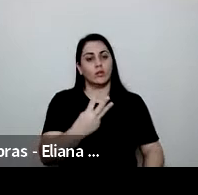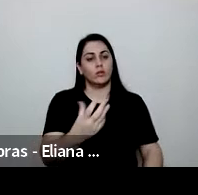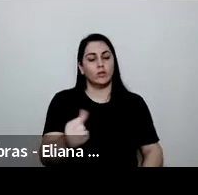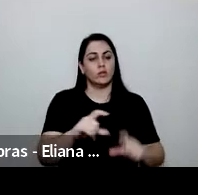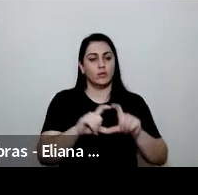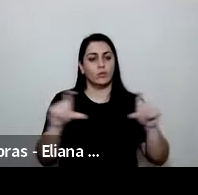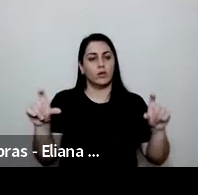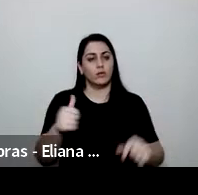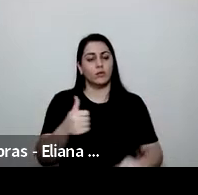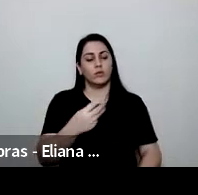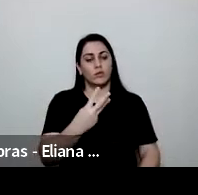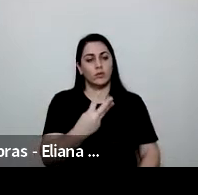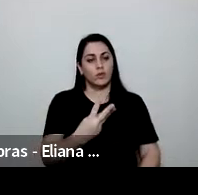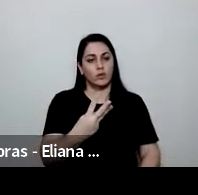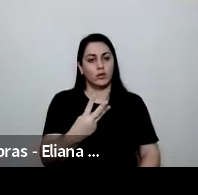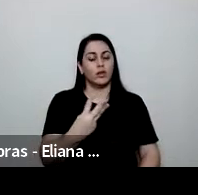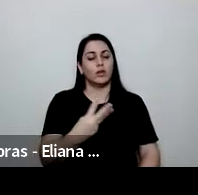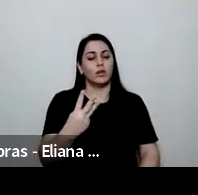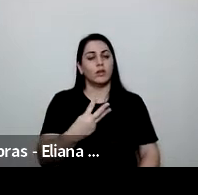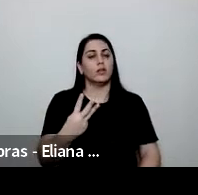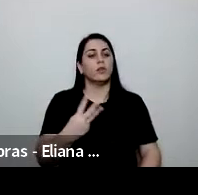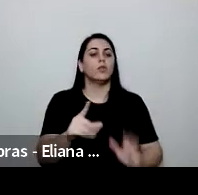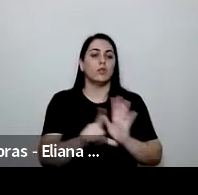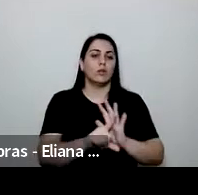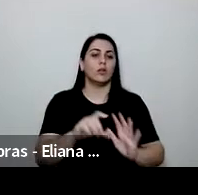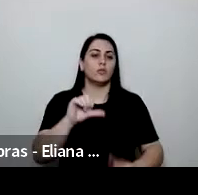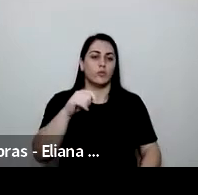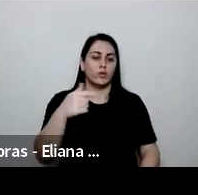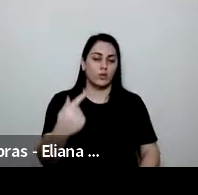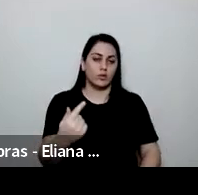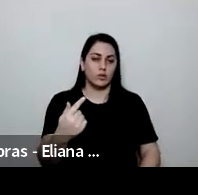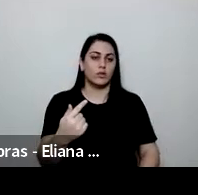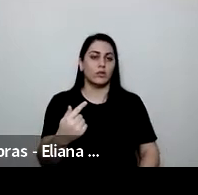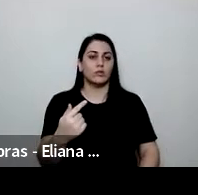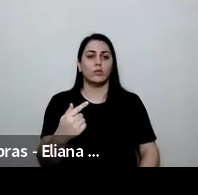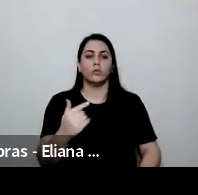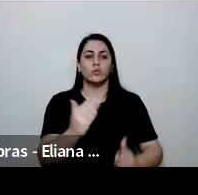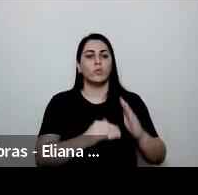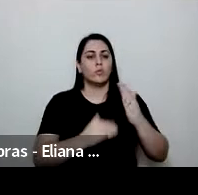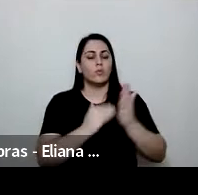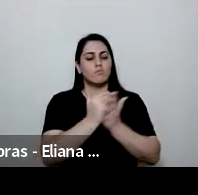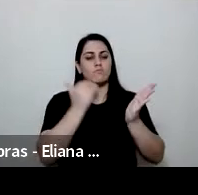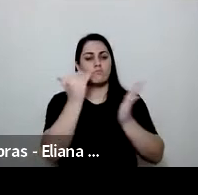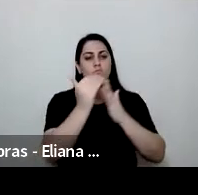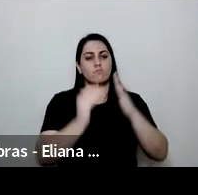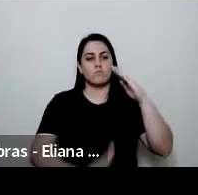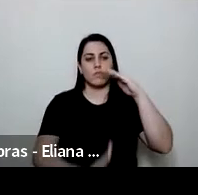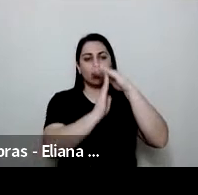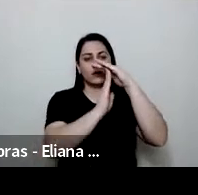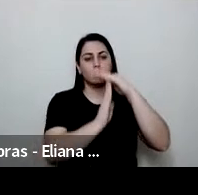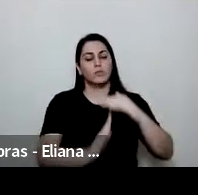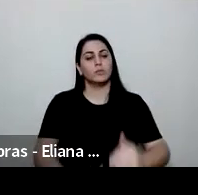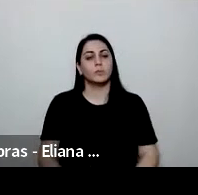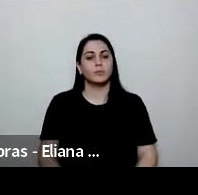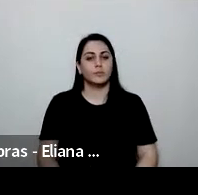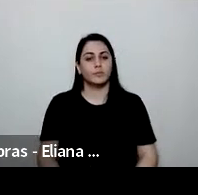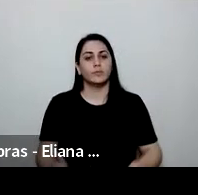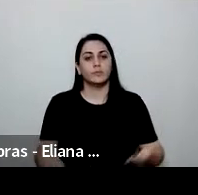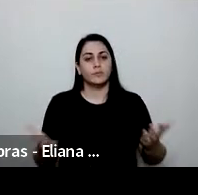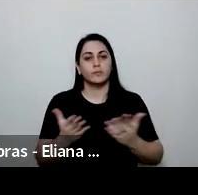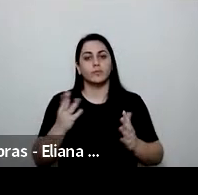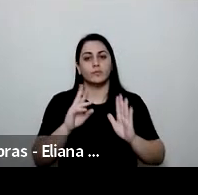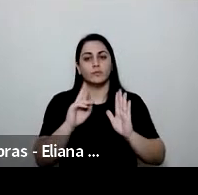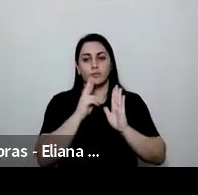3º da Lei 9504 97 em seu patamar máximo 1 e da palavra